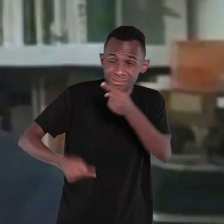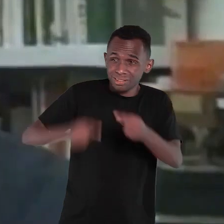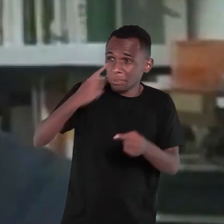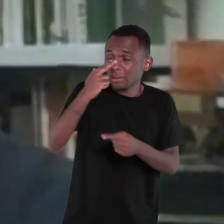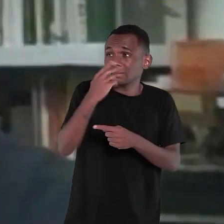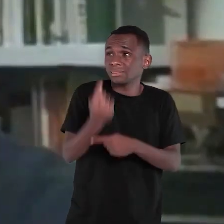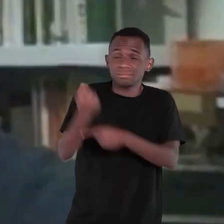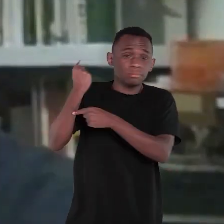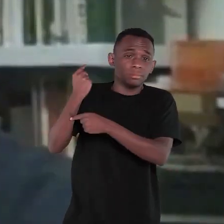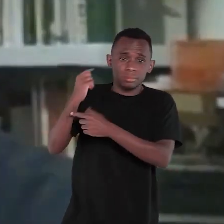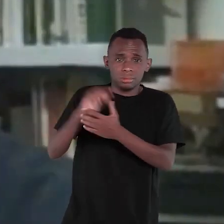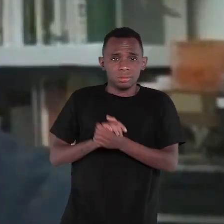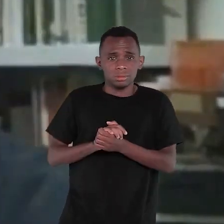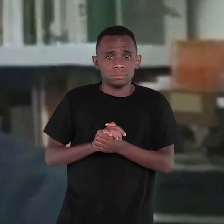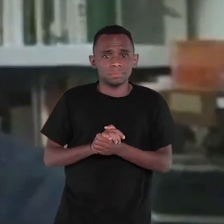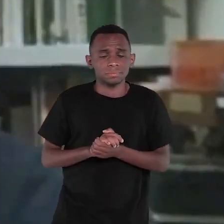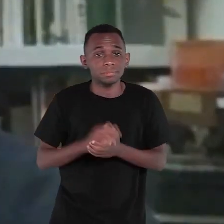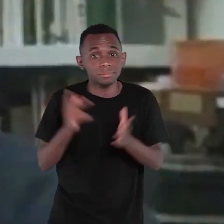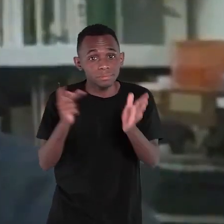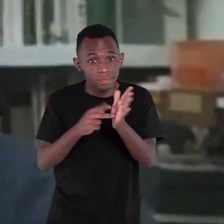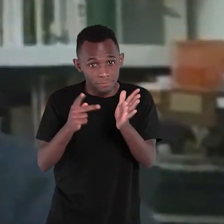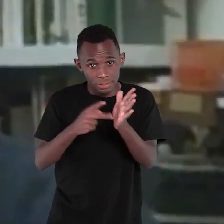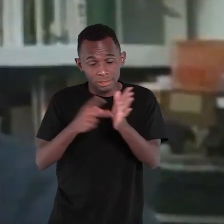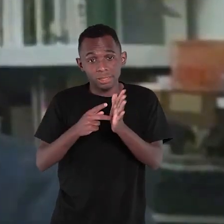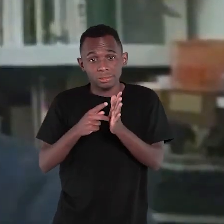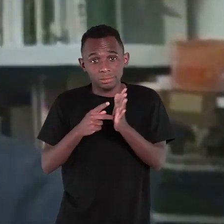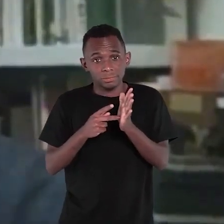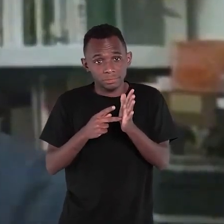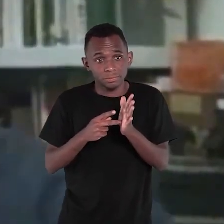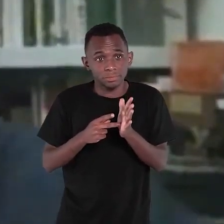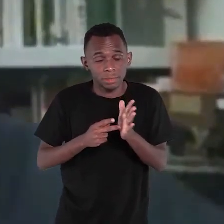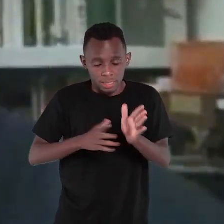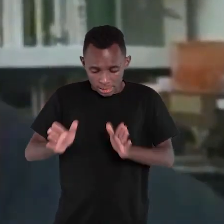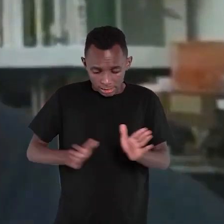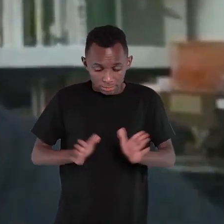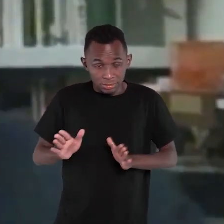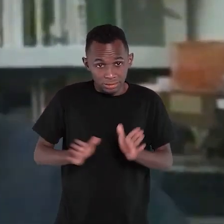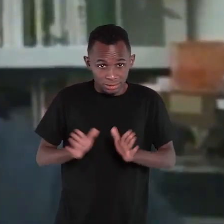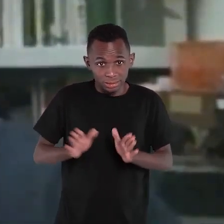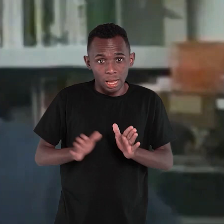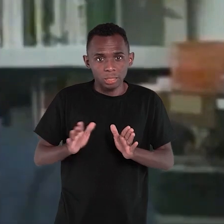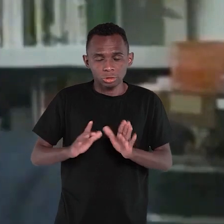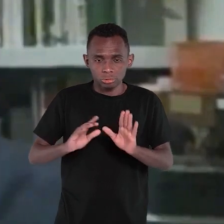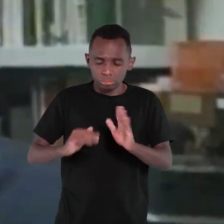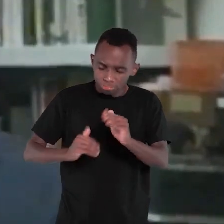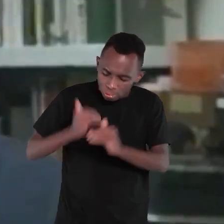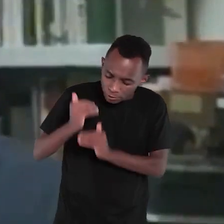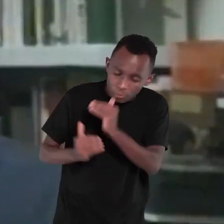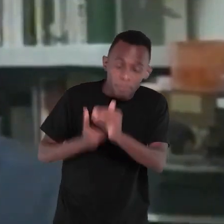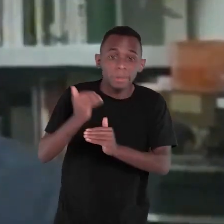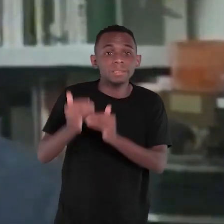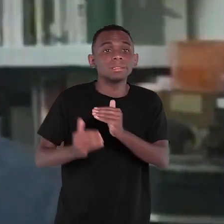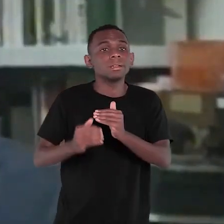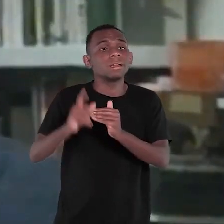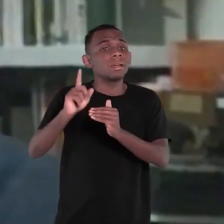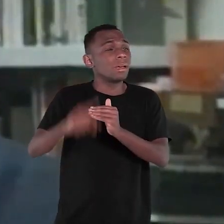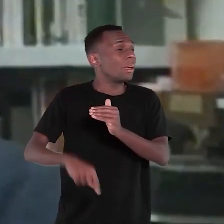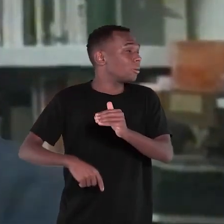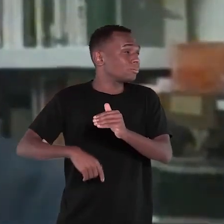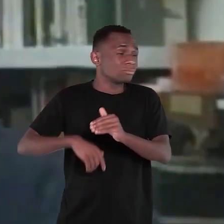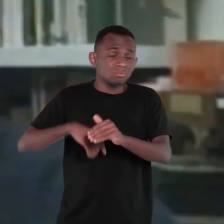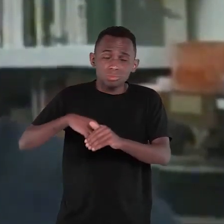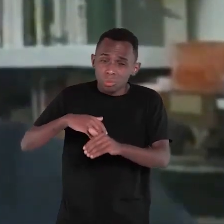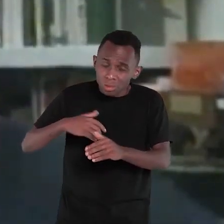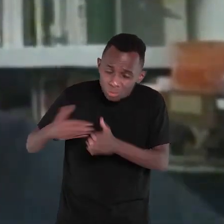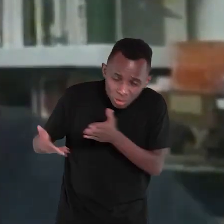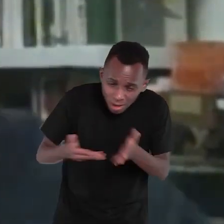pouco acaciana, porque, na verdade, a acessibilidade, a luta pela acessibilidade é um